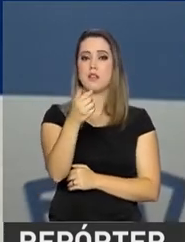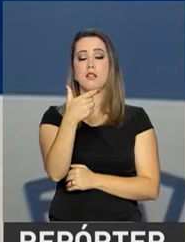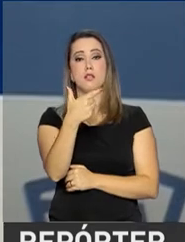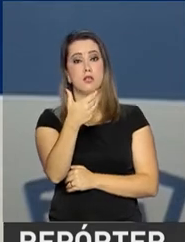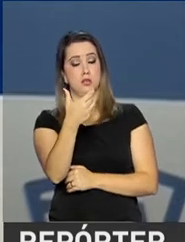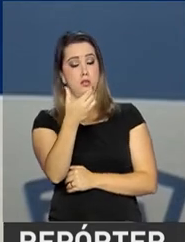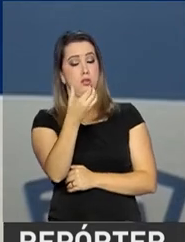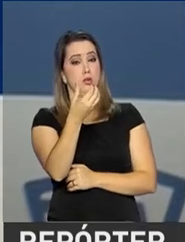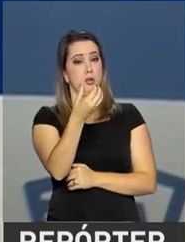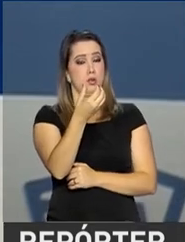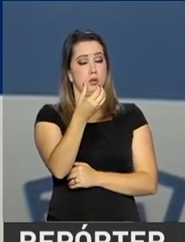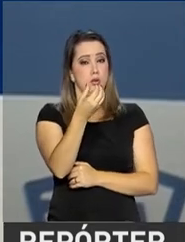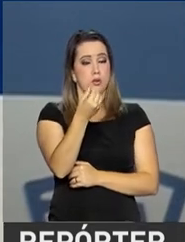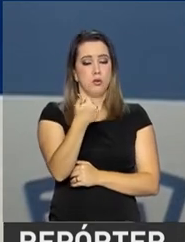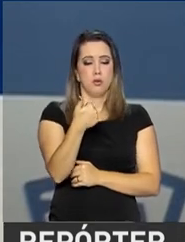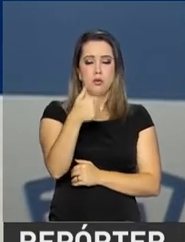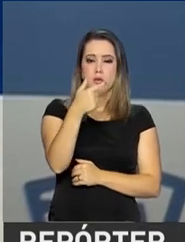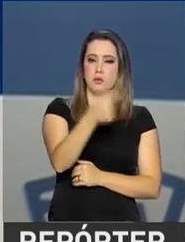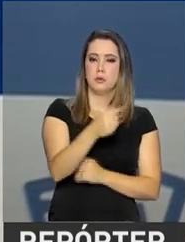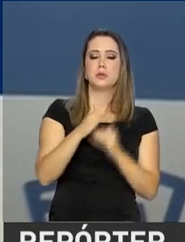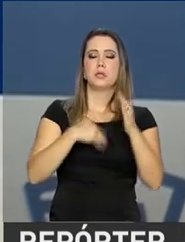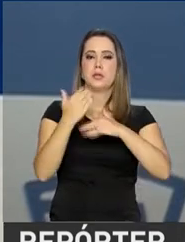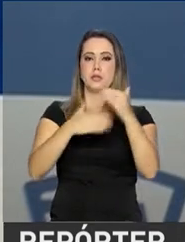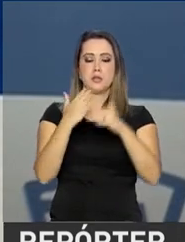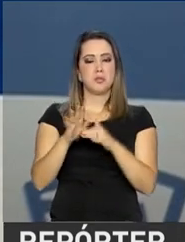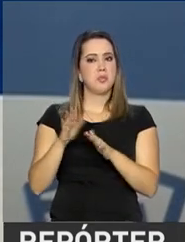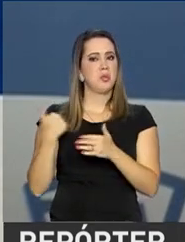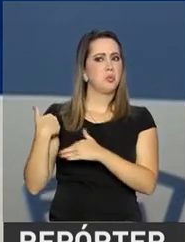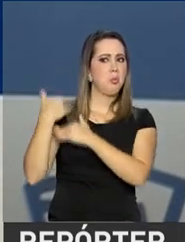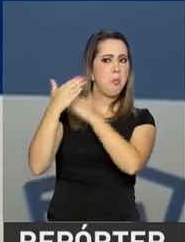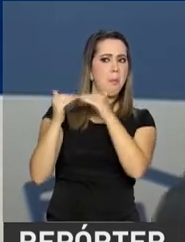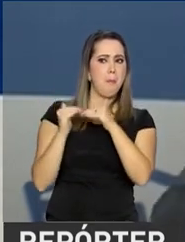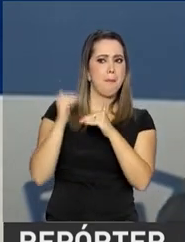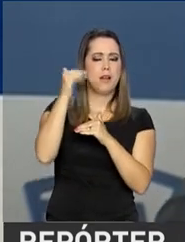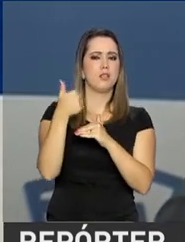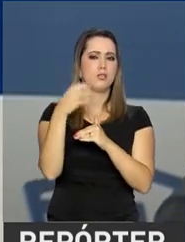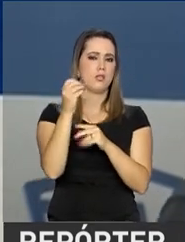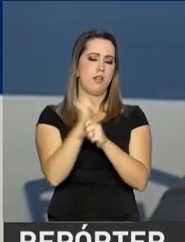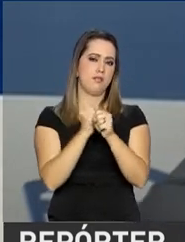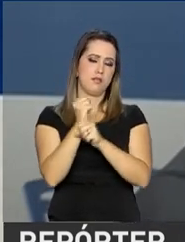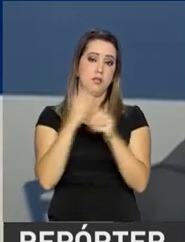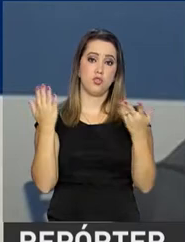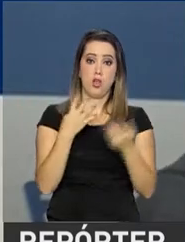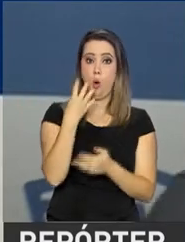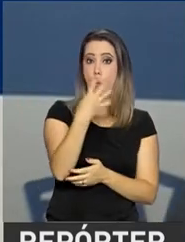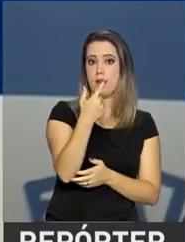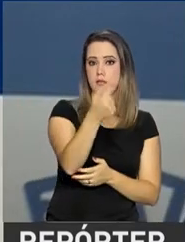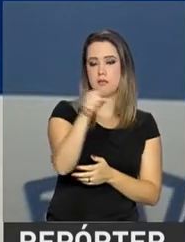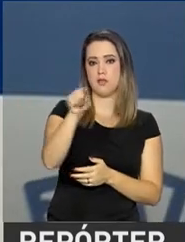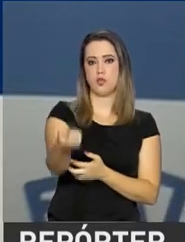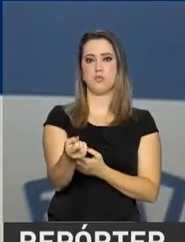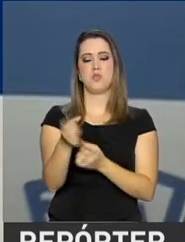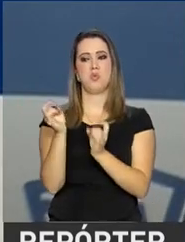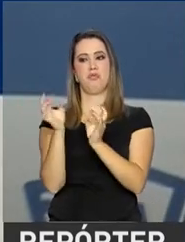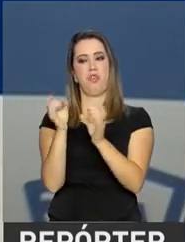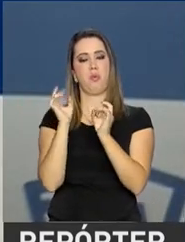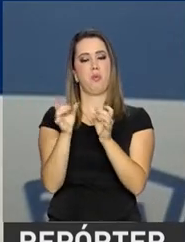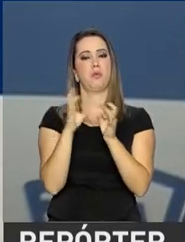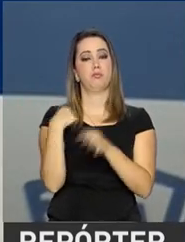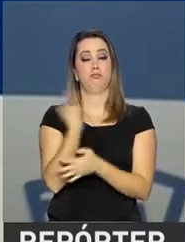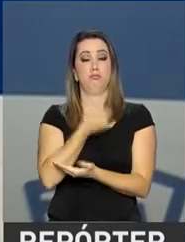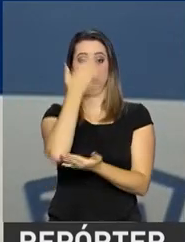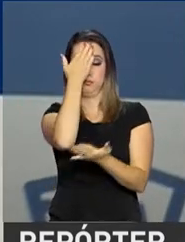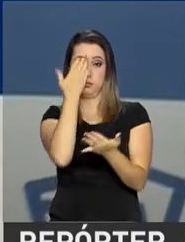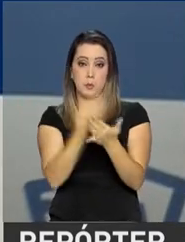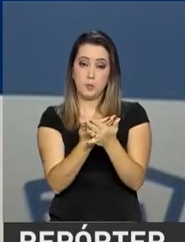e já bem superior à média dos últimos dez anos que de 30 mil unidades ficando em 47 então tudo nos faz crer que